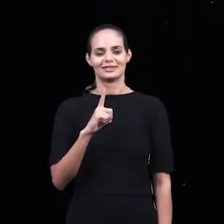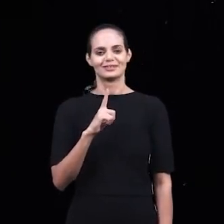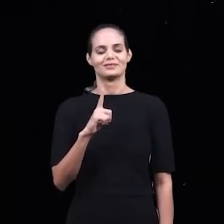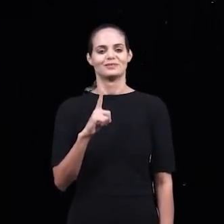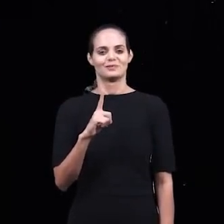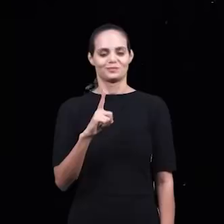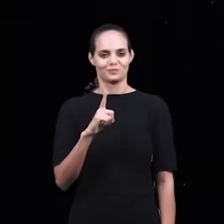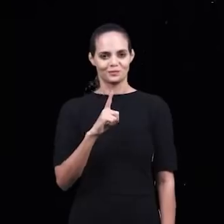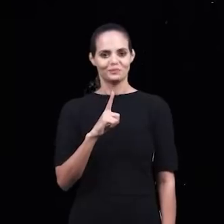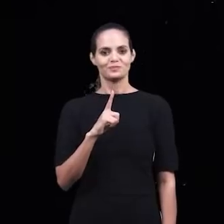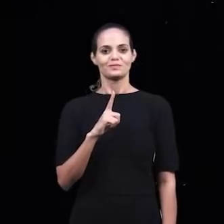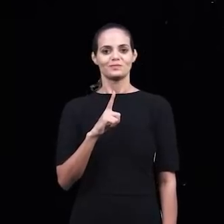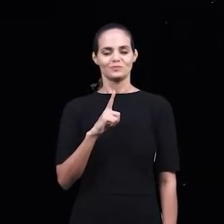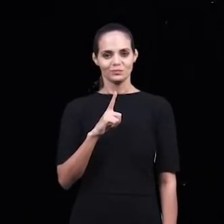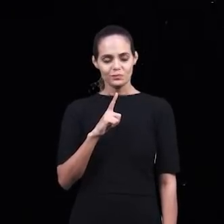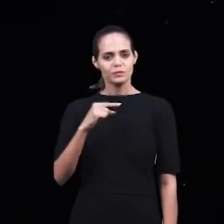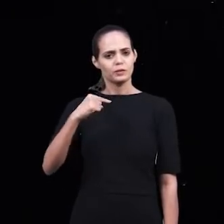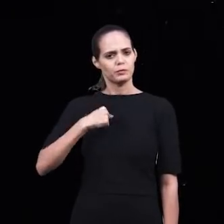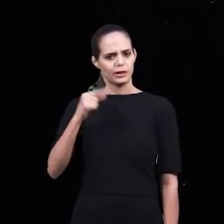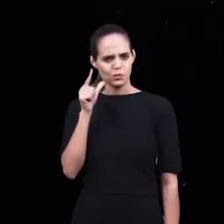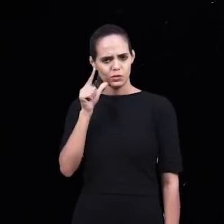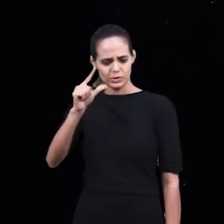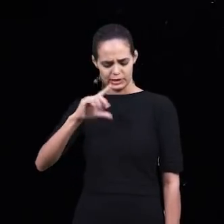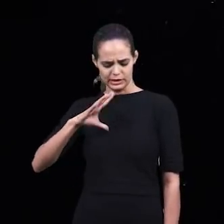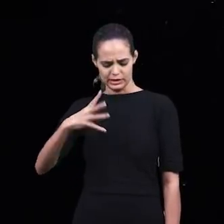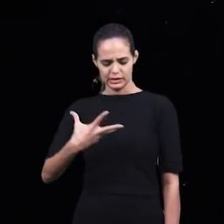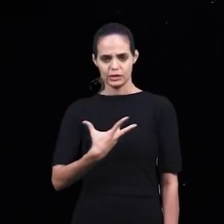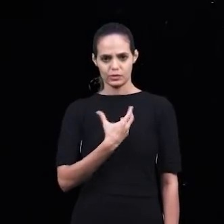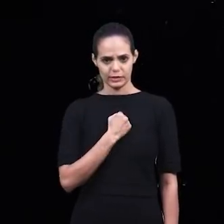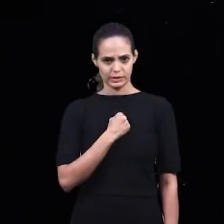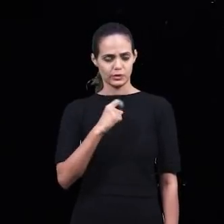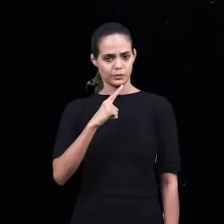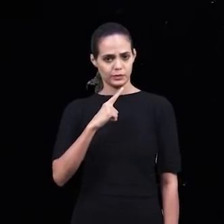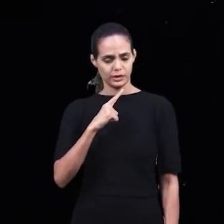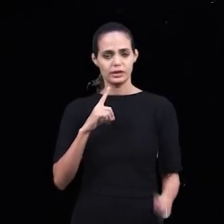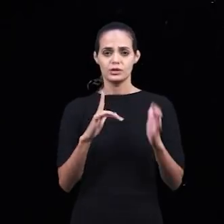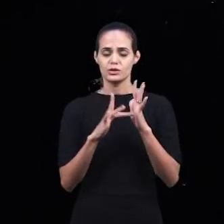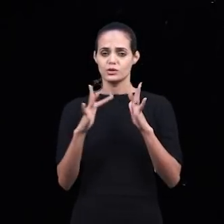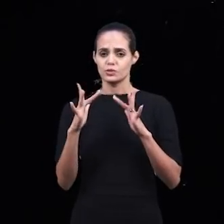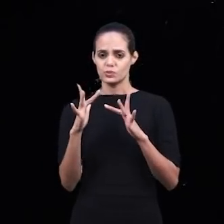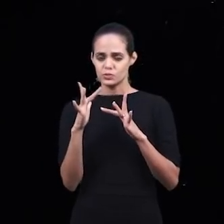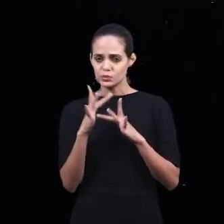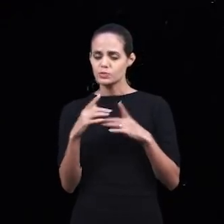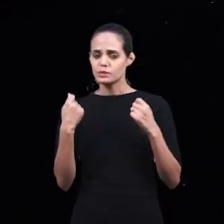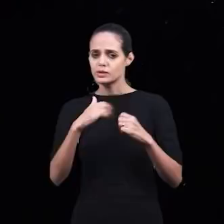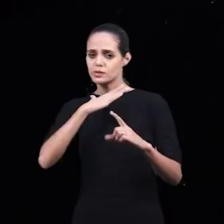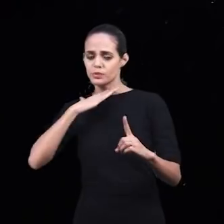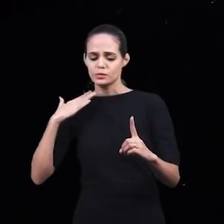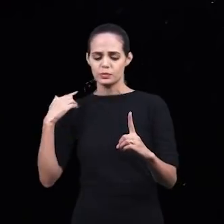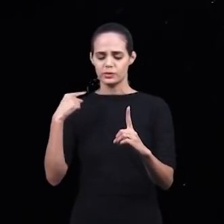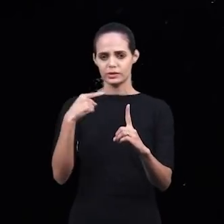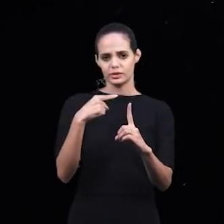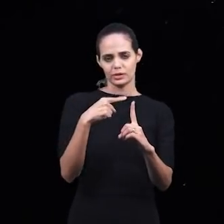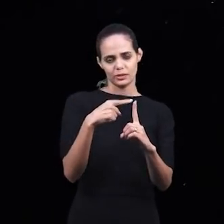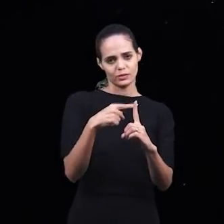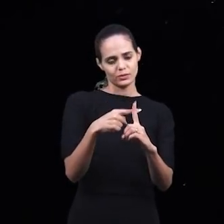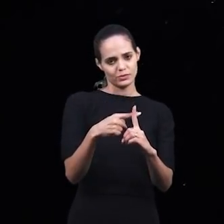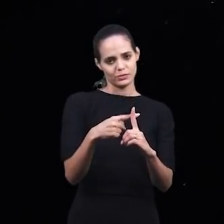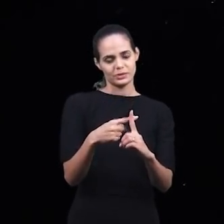feliz. Para me encontrar, perdeu sua vida,